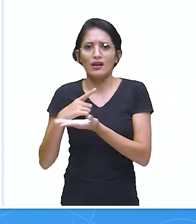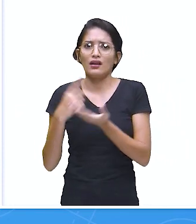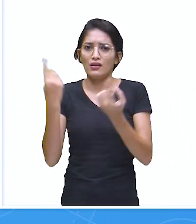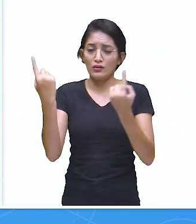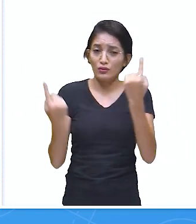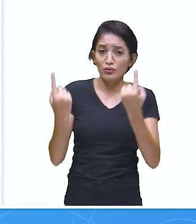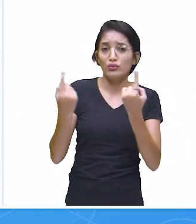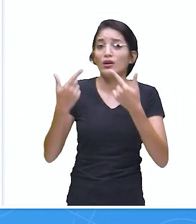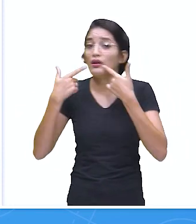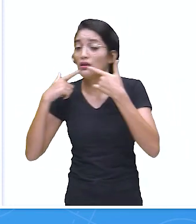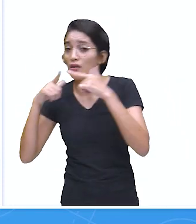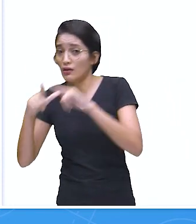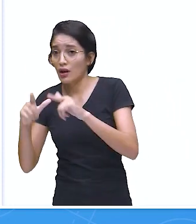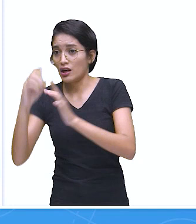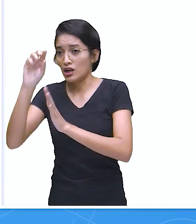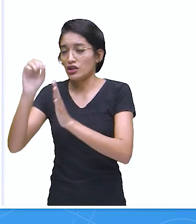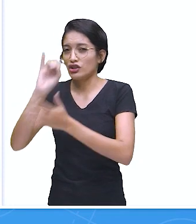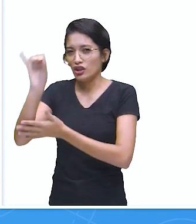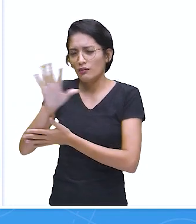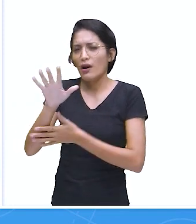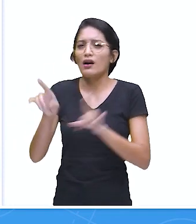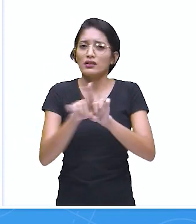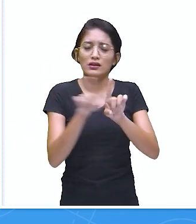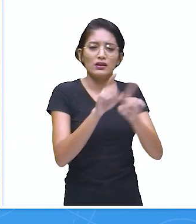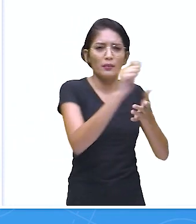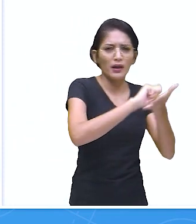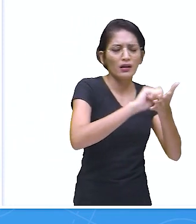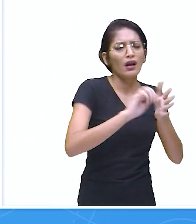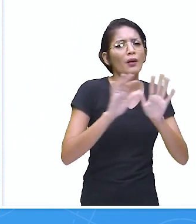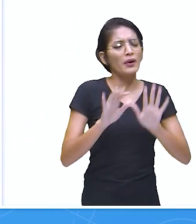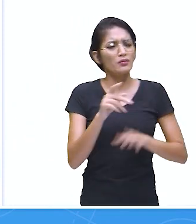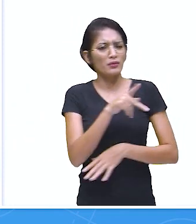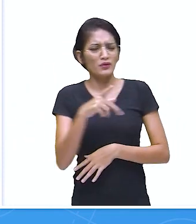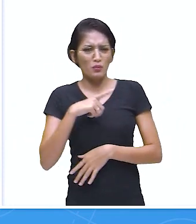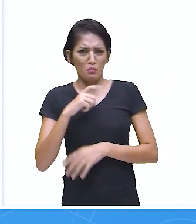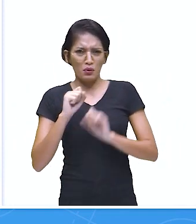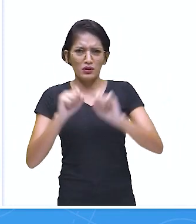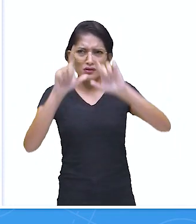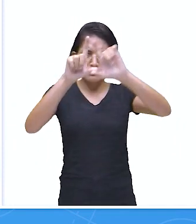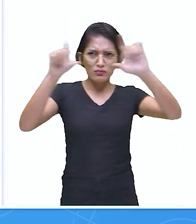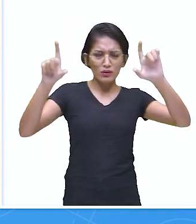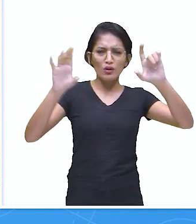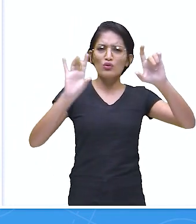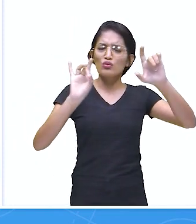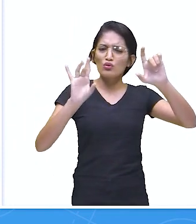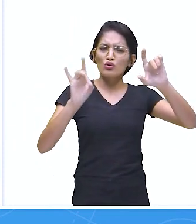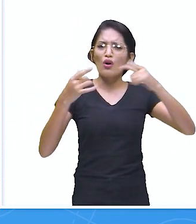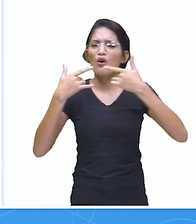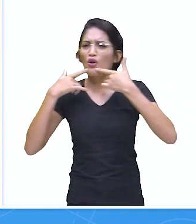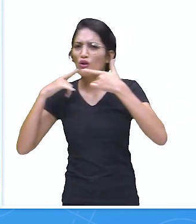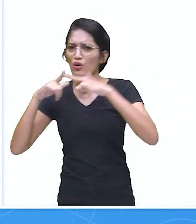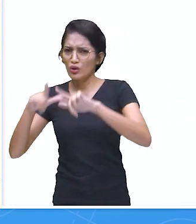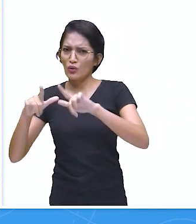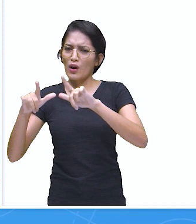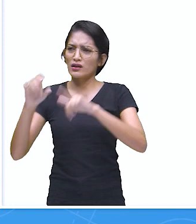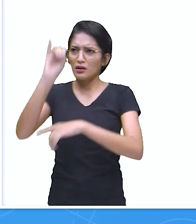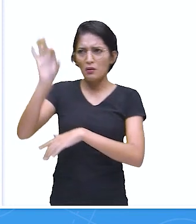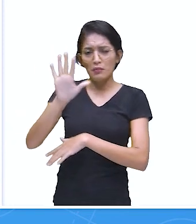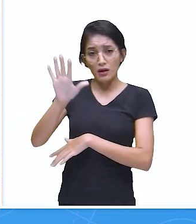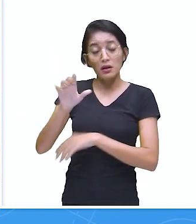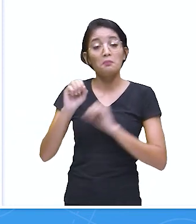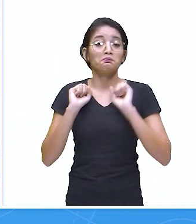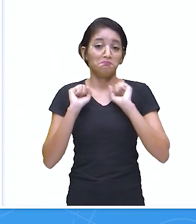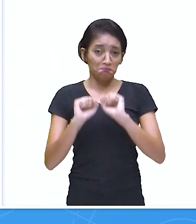linguagem verbal e linguagem não verbal. Professor, mas eu posso ter uma charge somente com linguagem não verbal?